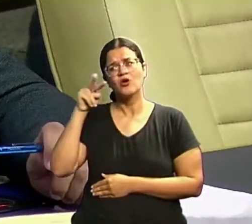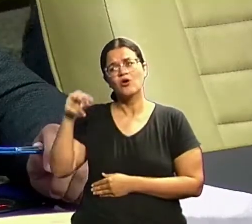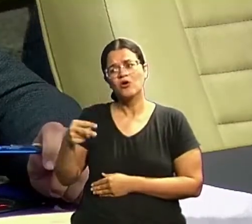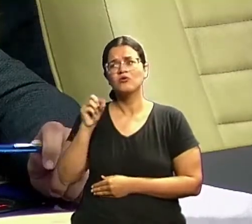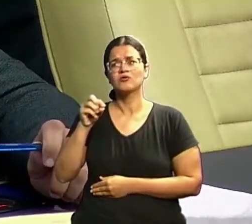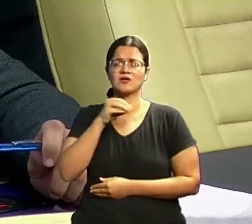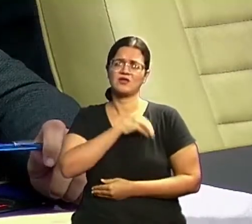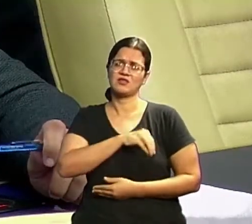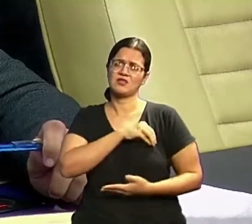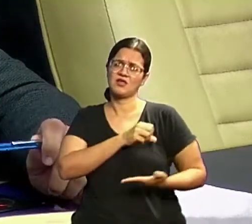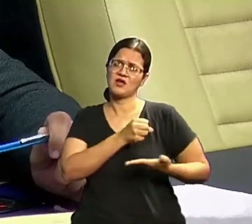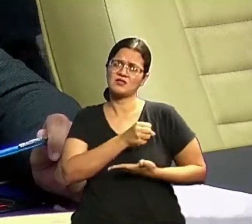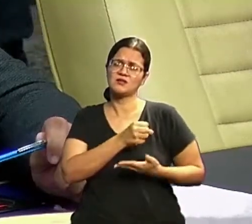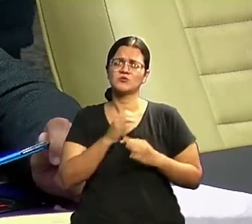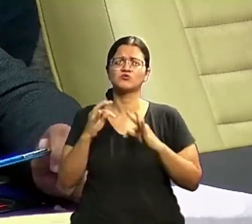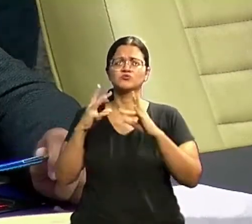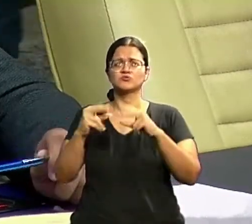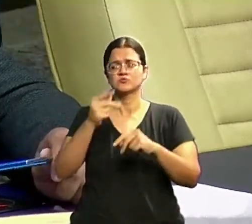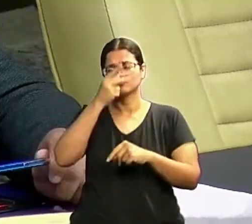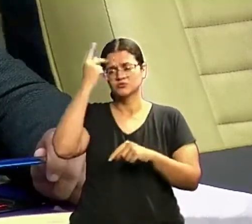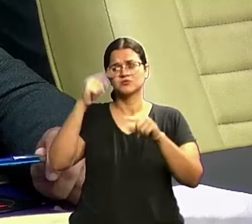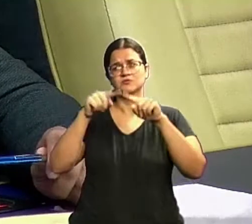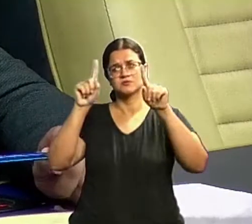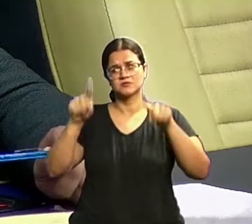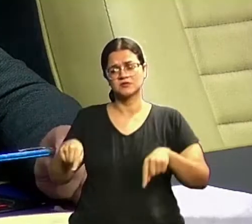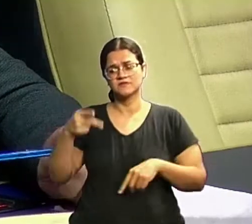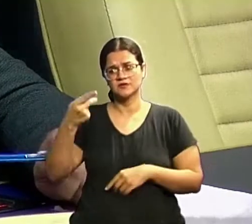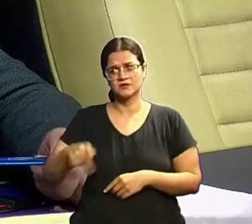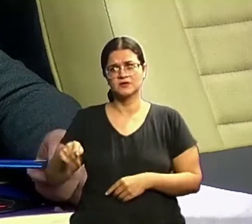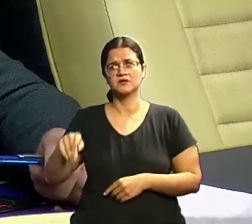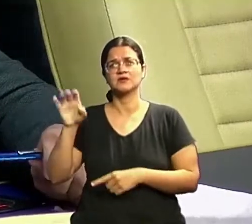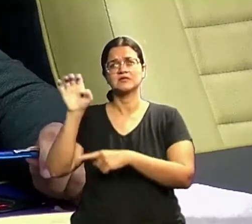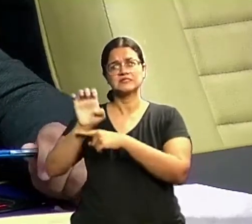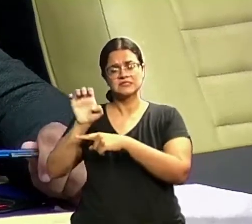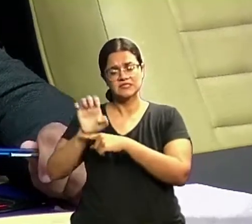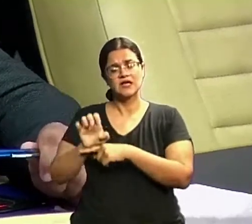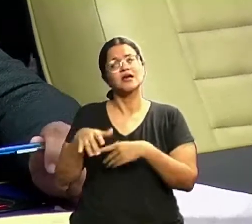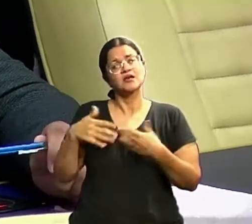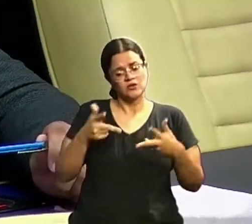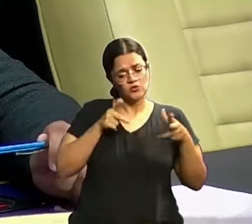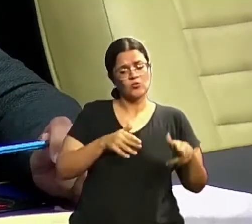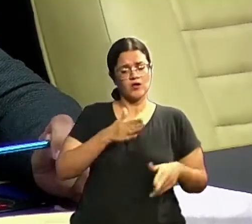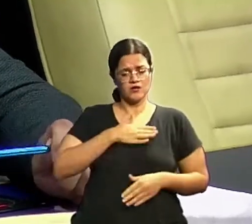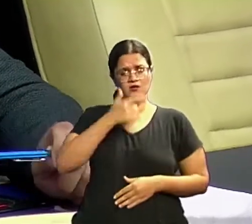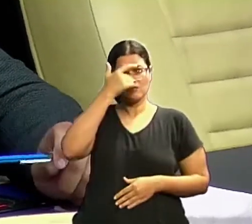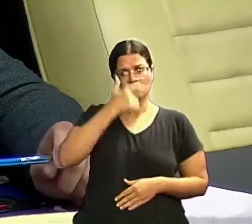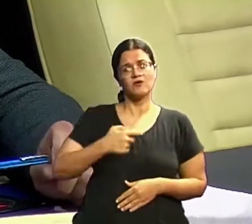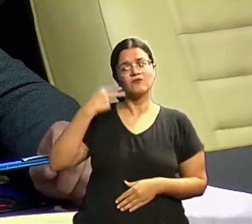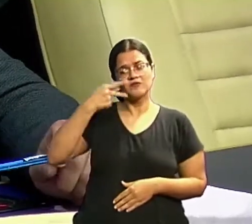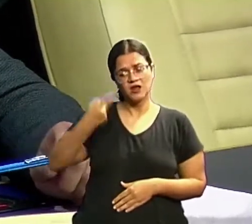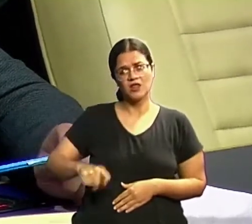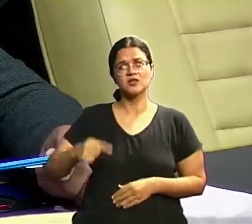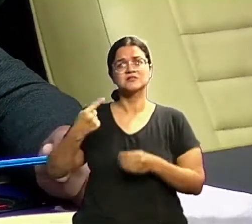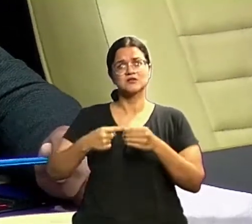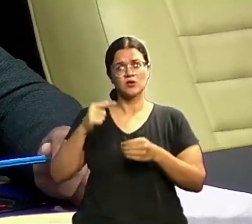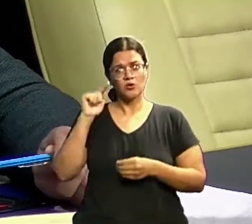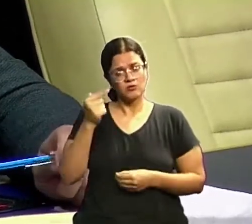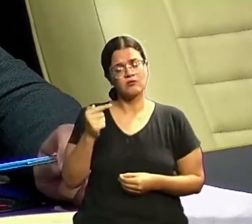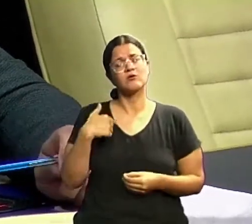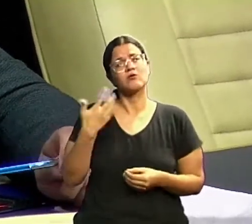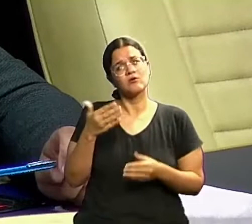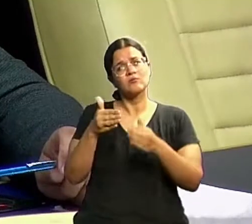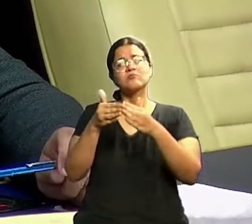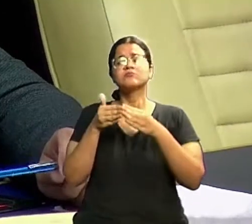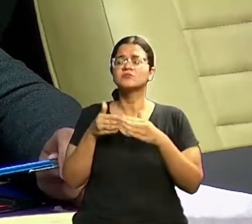da database, né, dos servidores do Estado. E de igual forma, como vereador aqui da cidade de Goiânia, do município da cidade de Goiânia,